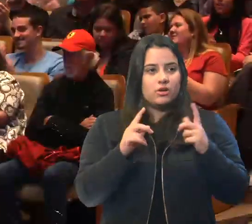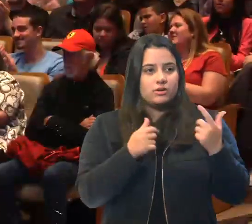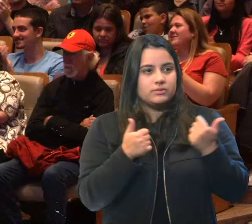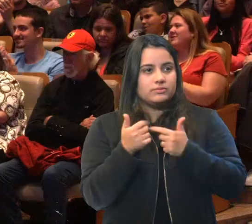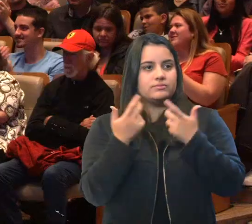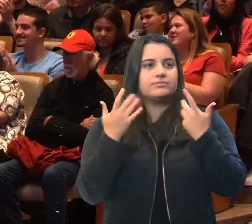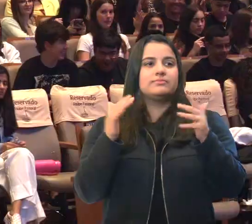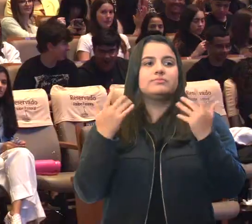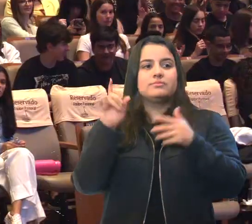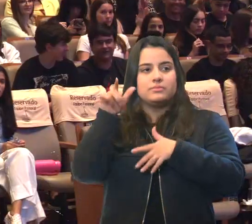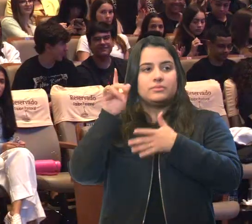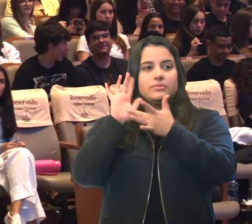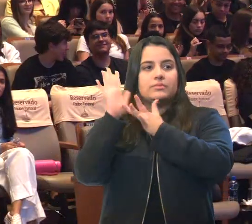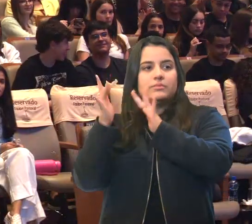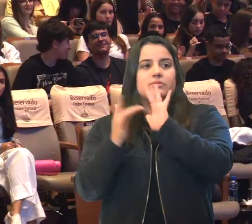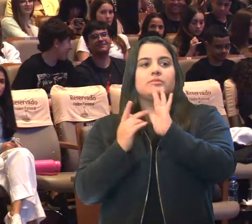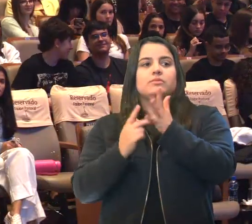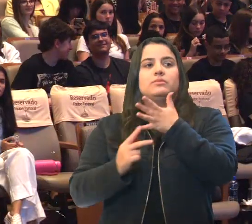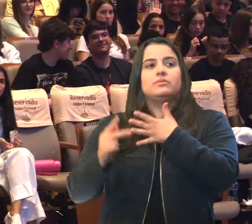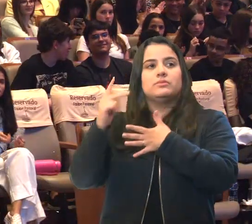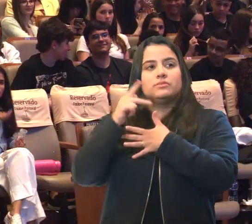É Jesus.